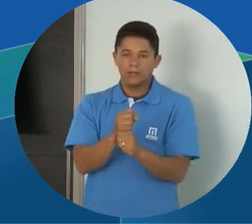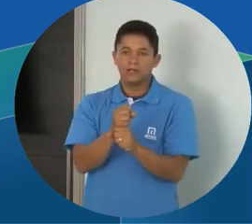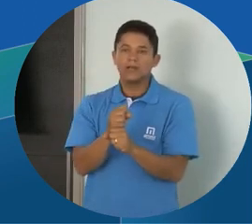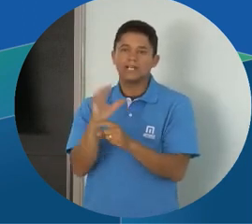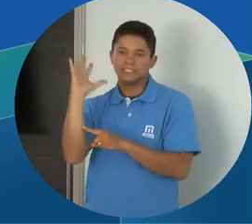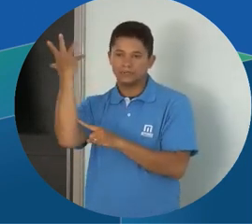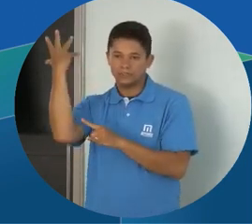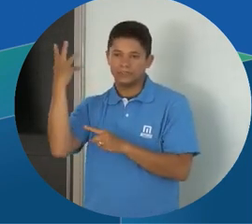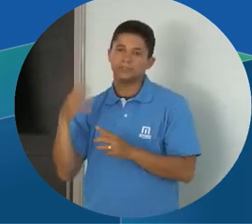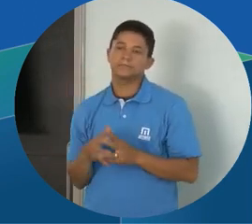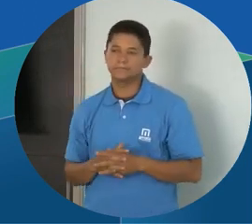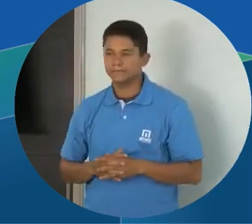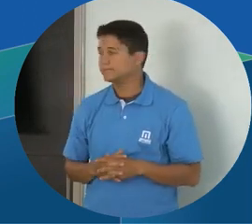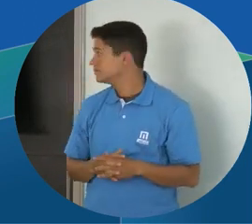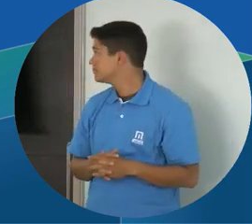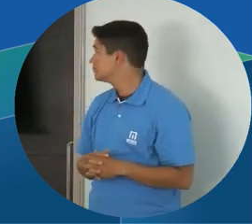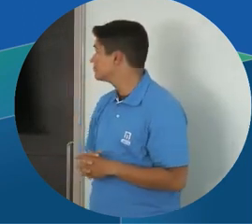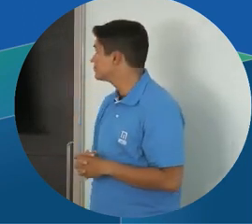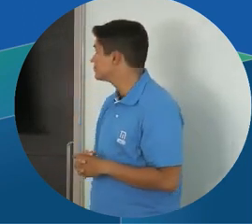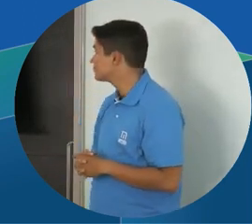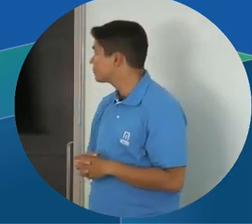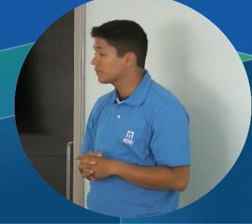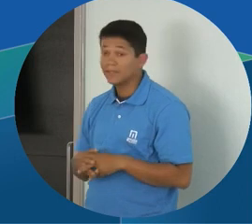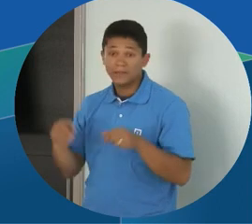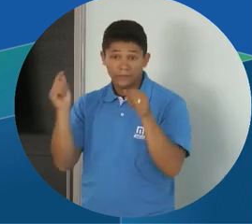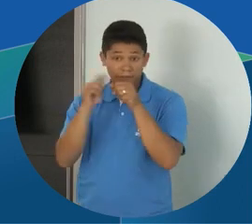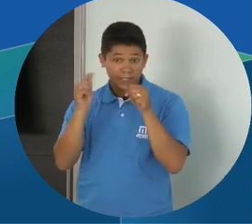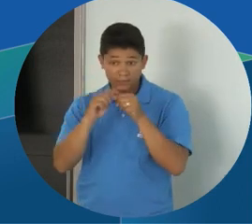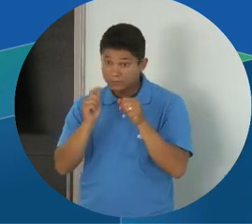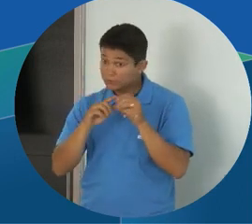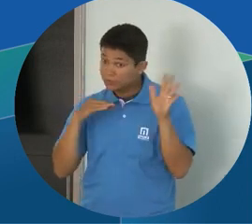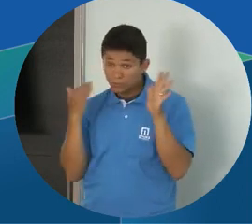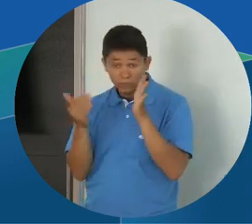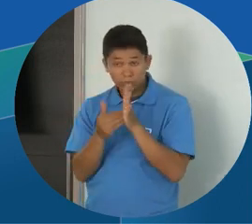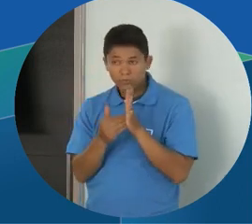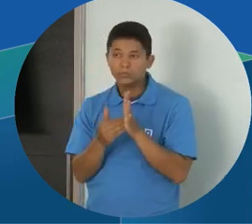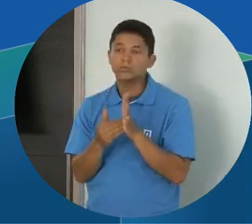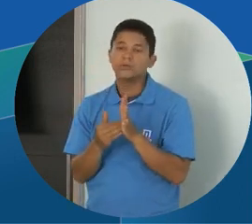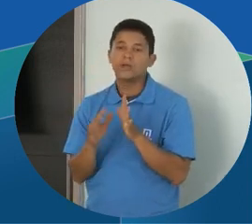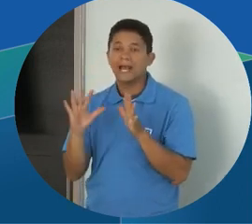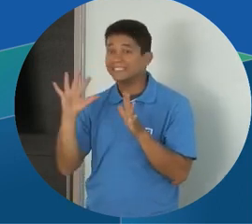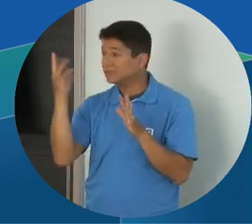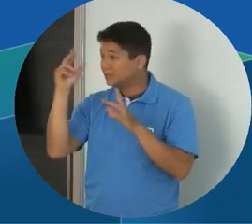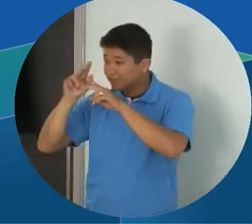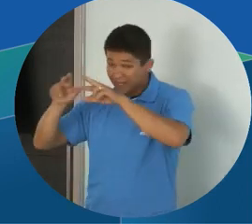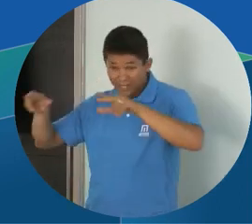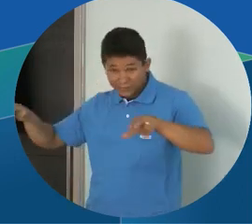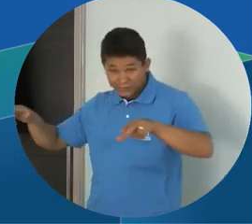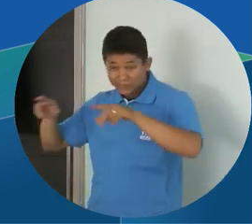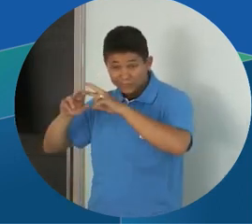ações. Feito tudo isso, pegado todas as ações, discretizado, a gente entra